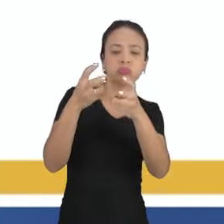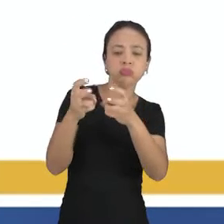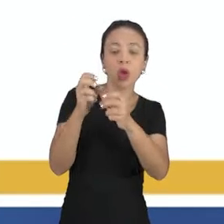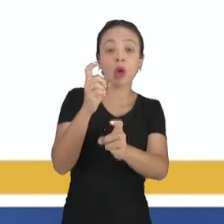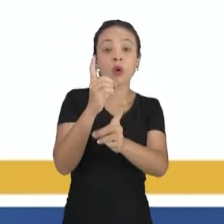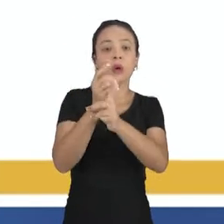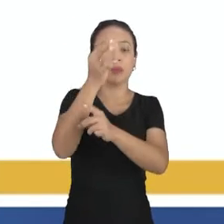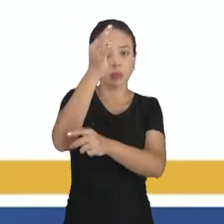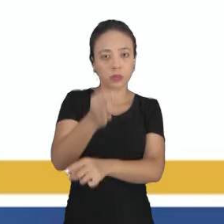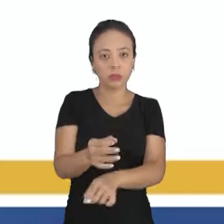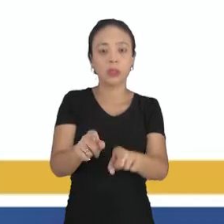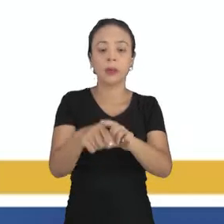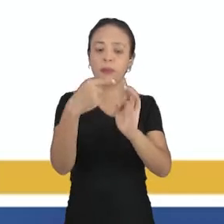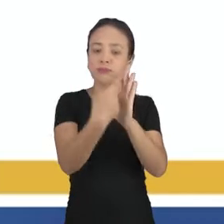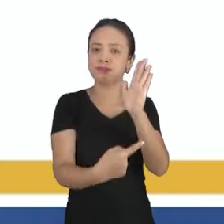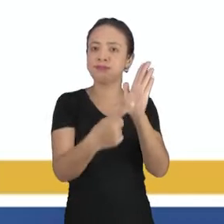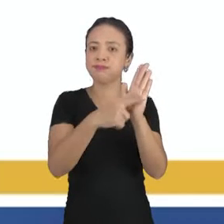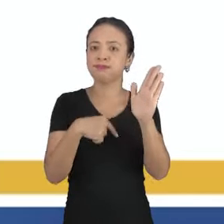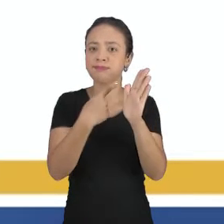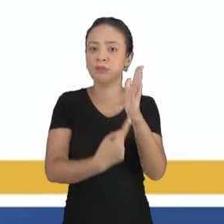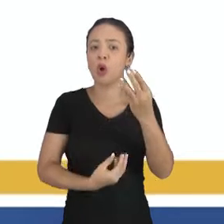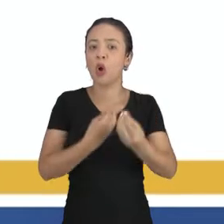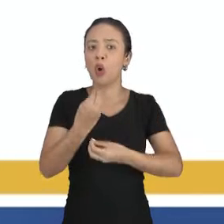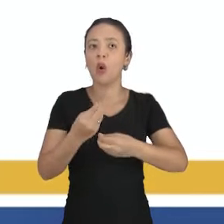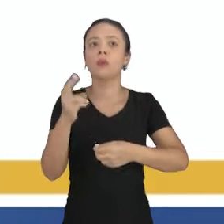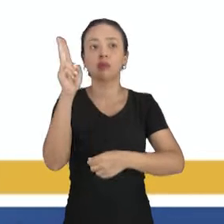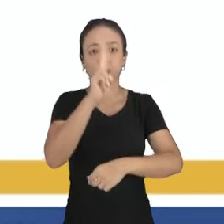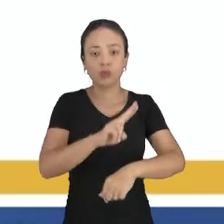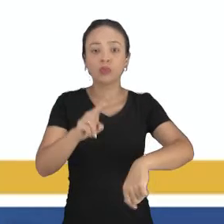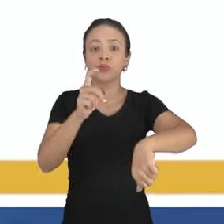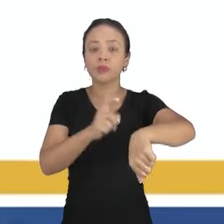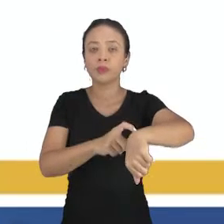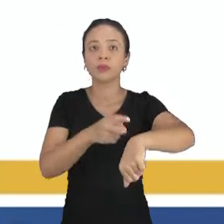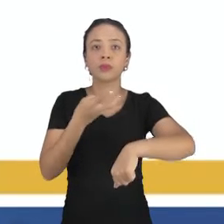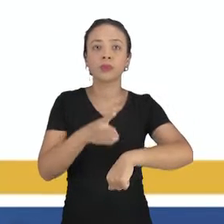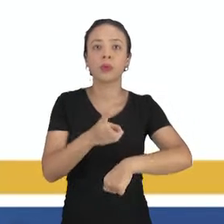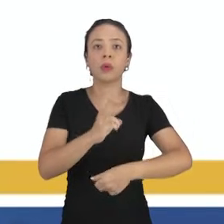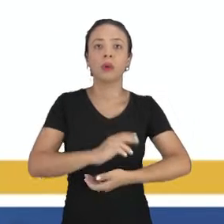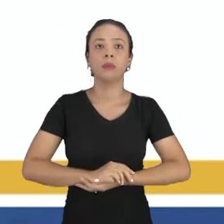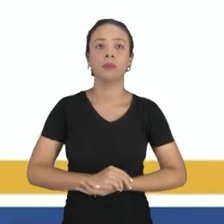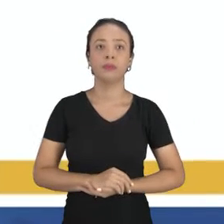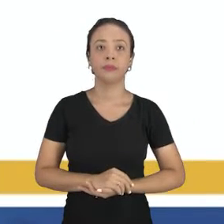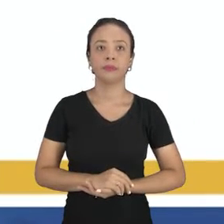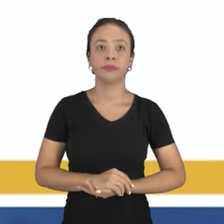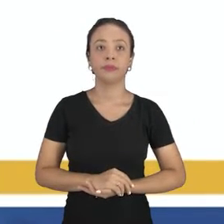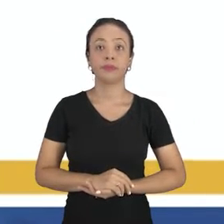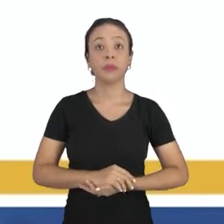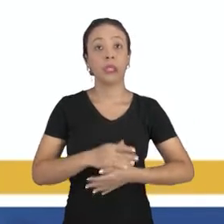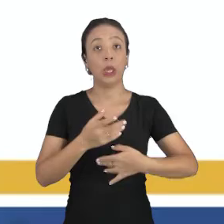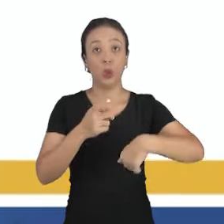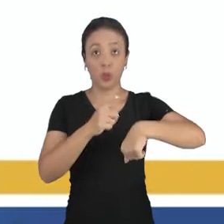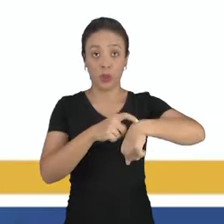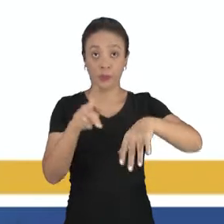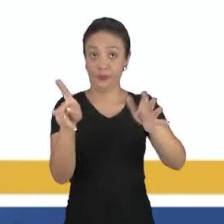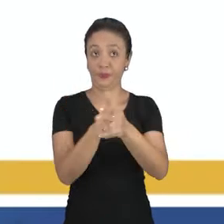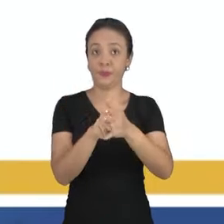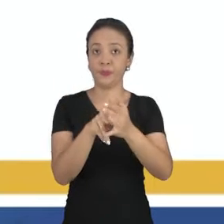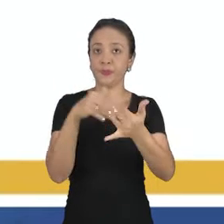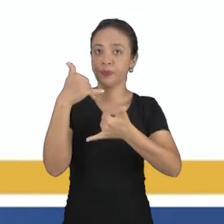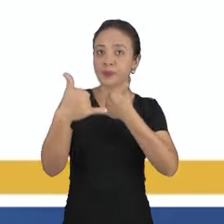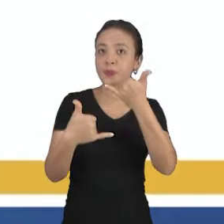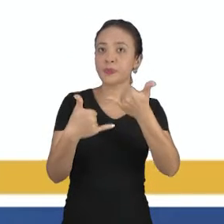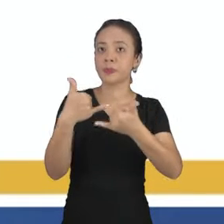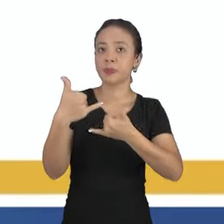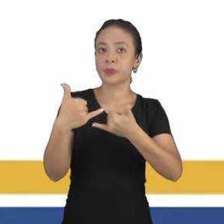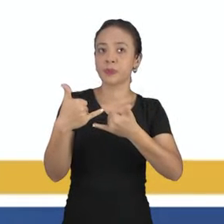alternativas e eliminar por tempo tá então vamos lá continuando o tempo de jogo Esse